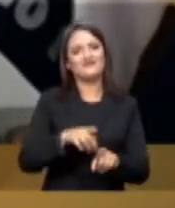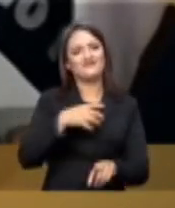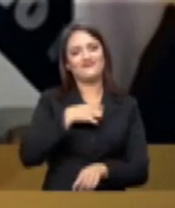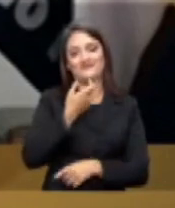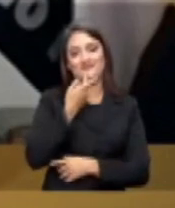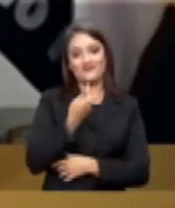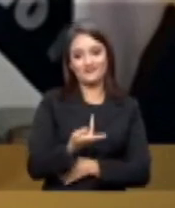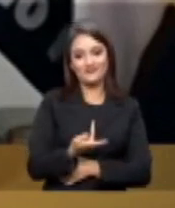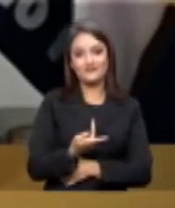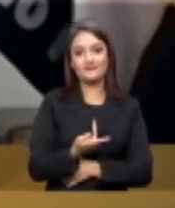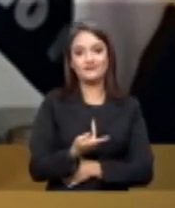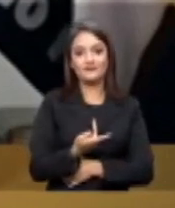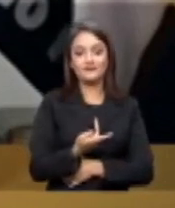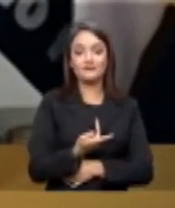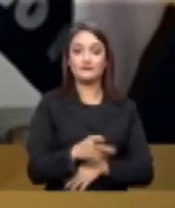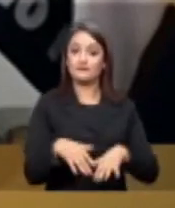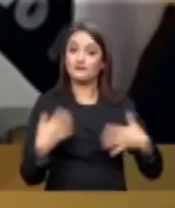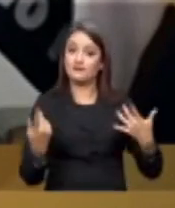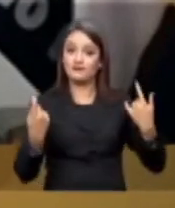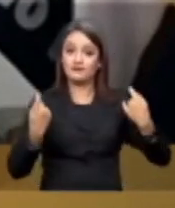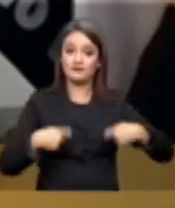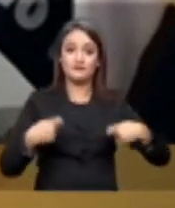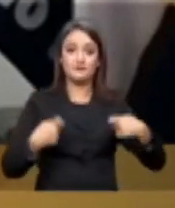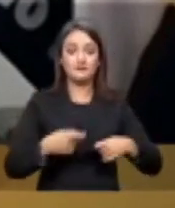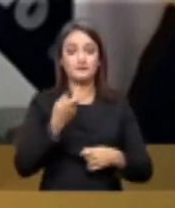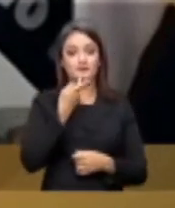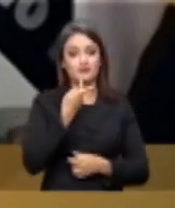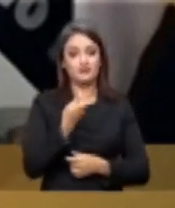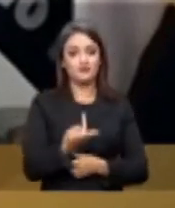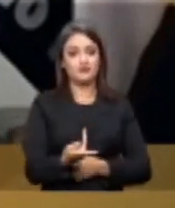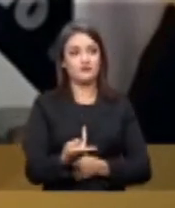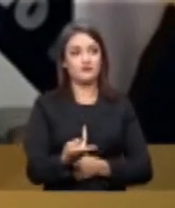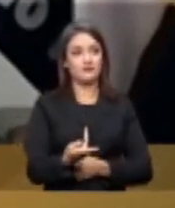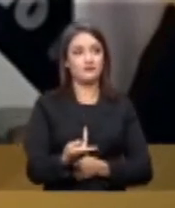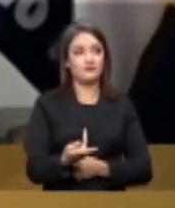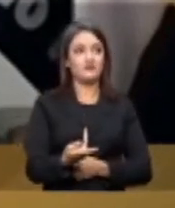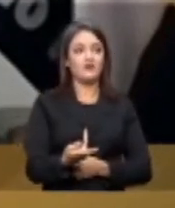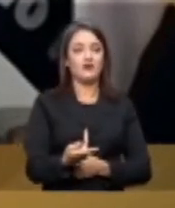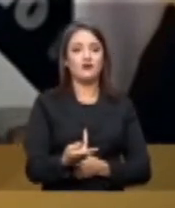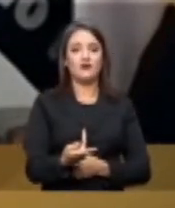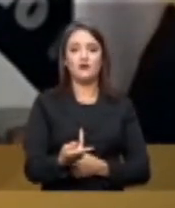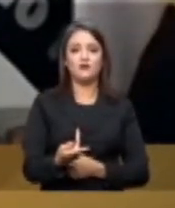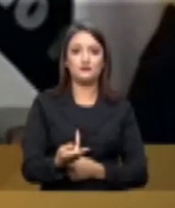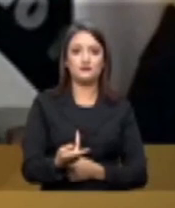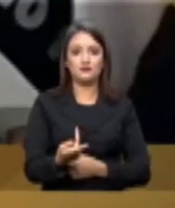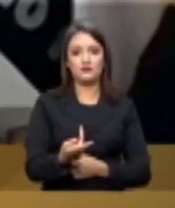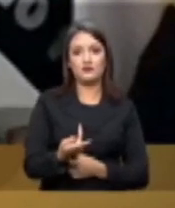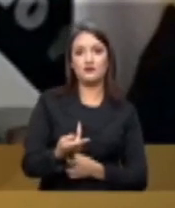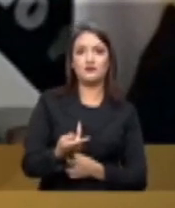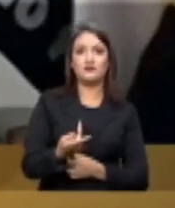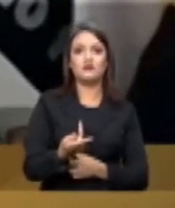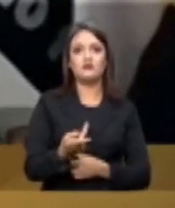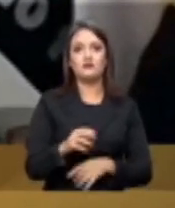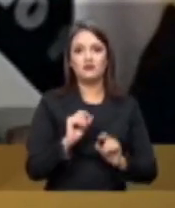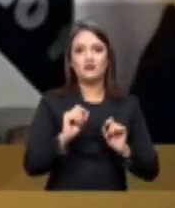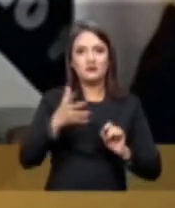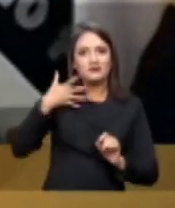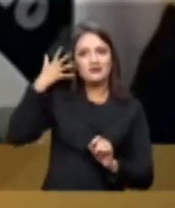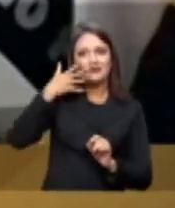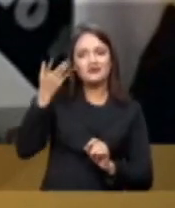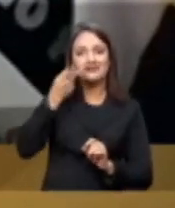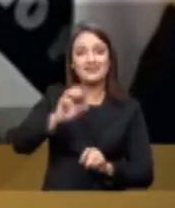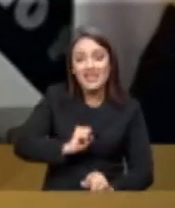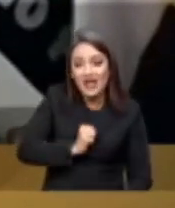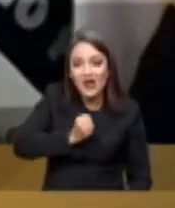sotaques. E é preciso aqui dizer que discurso de ódio deve